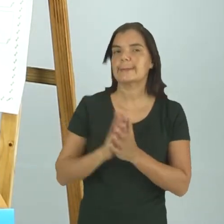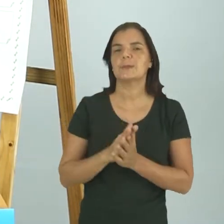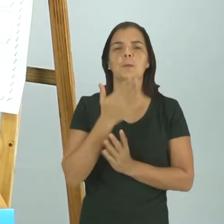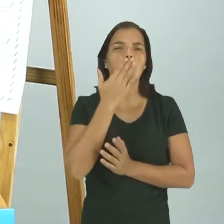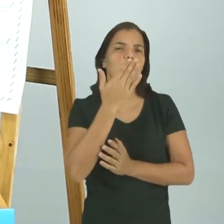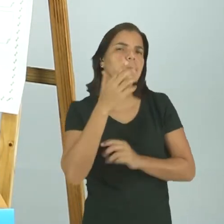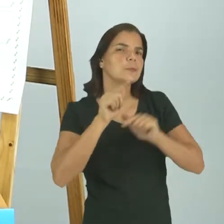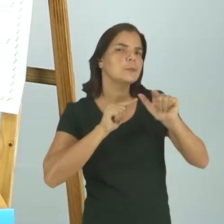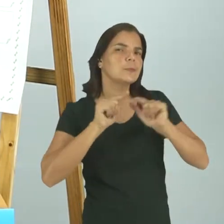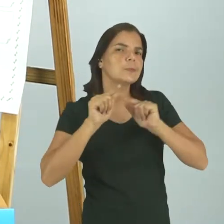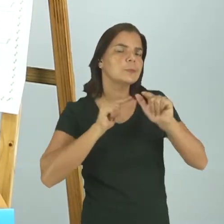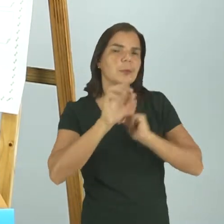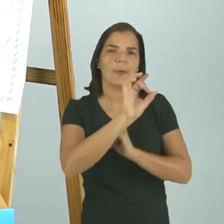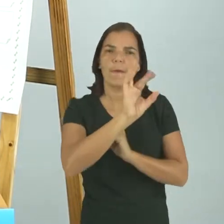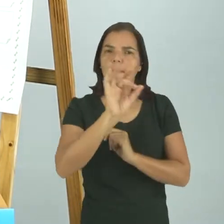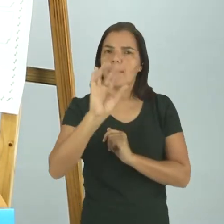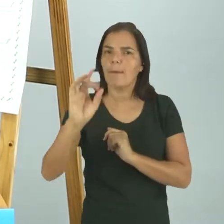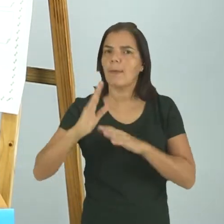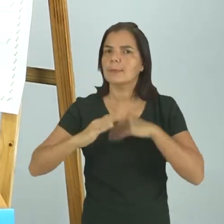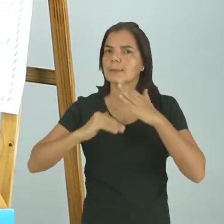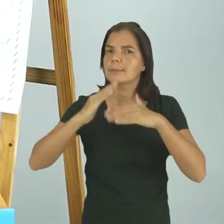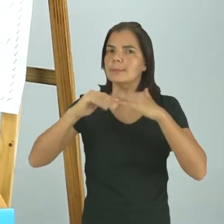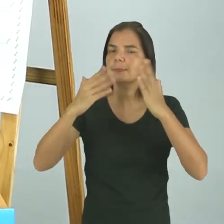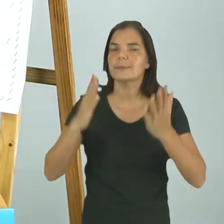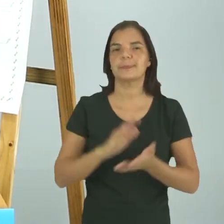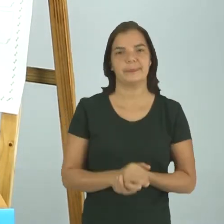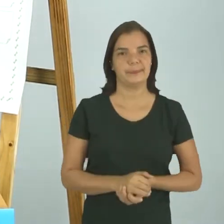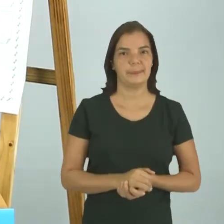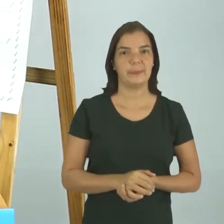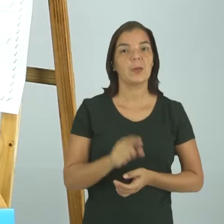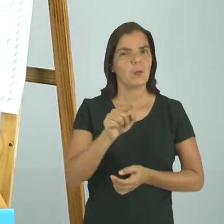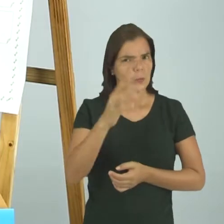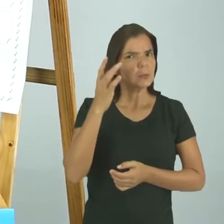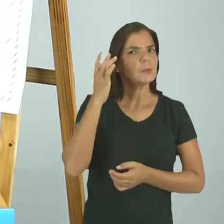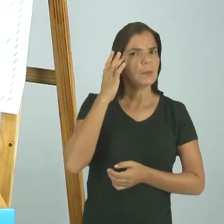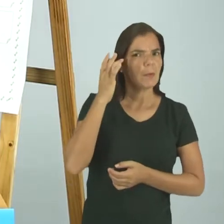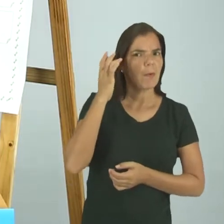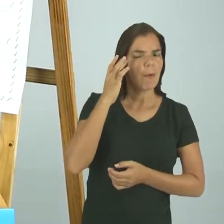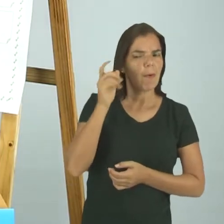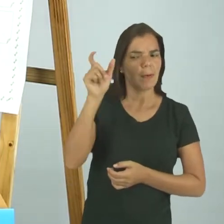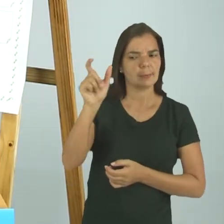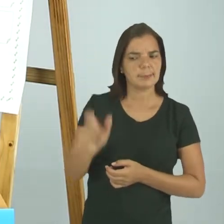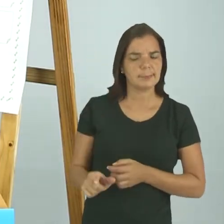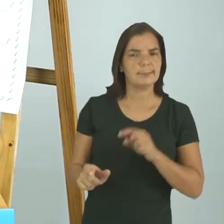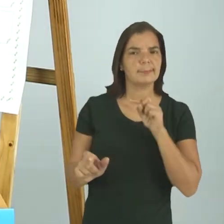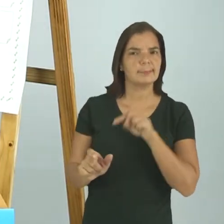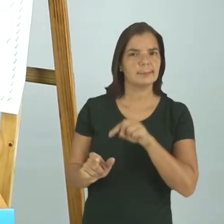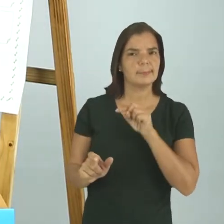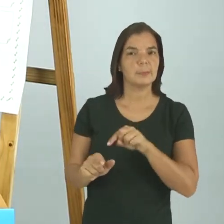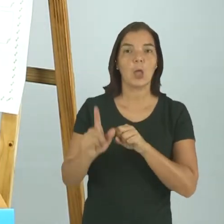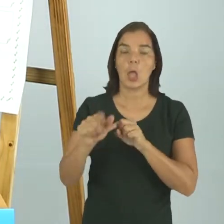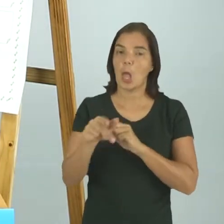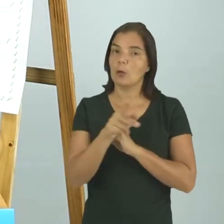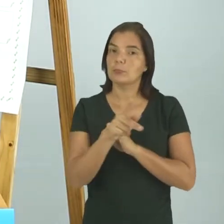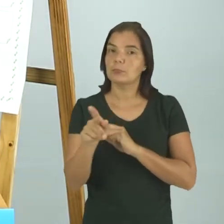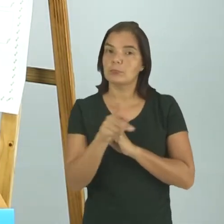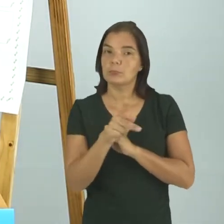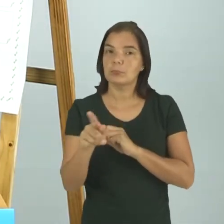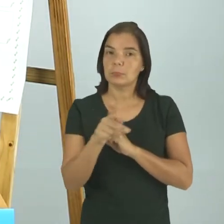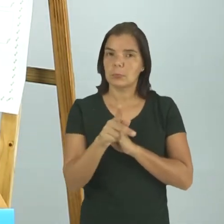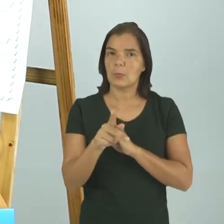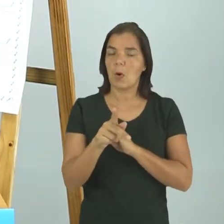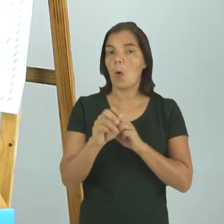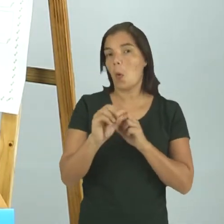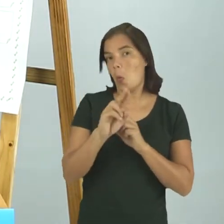tipo de trabalho que cada uma desenvolve. Você acha que essa pessoa que é um professor,